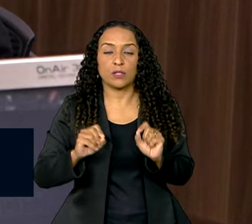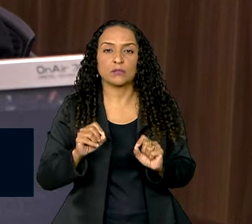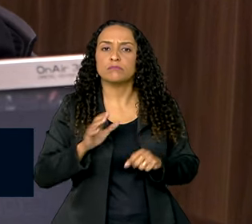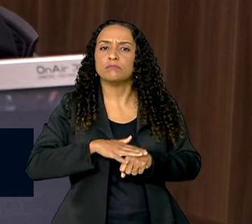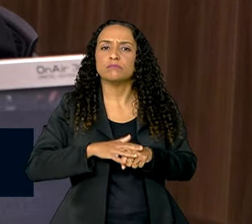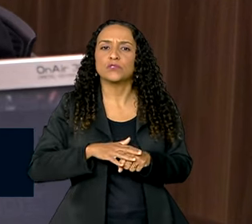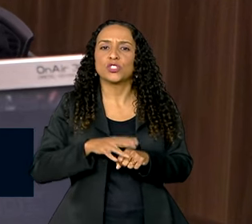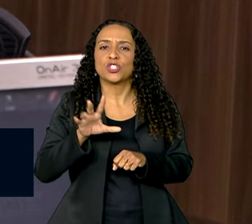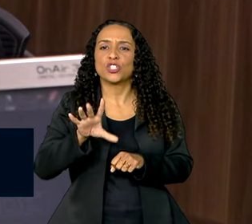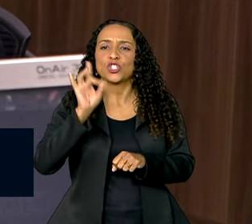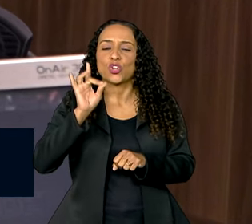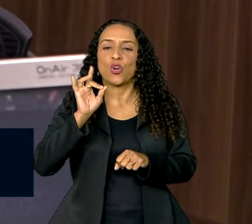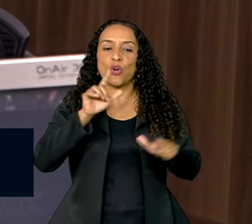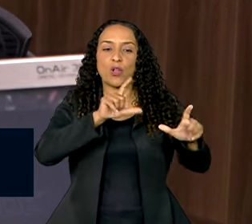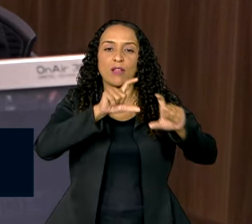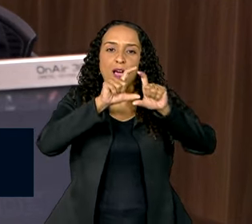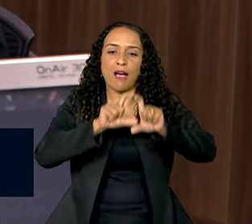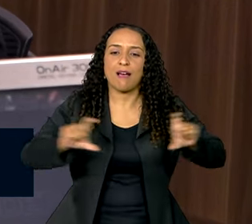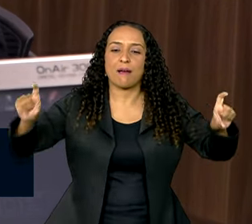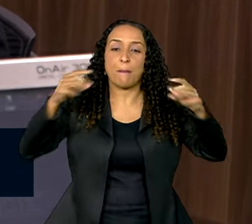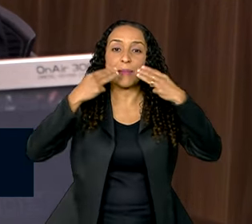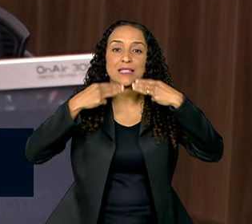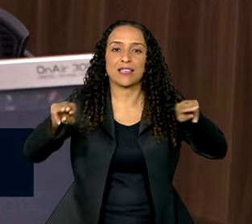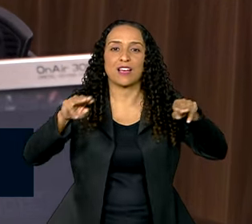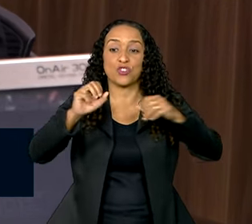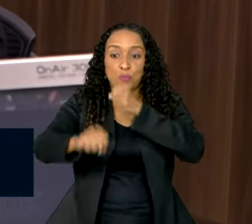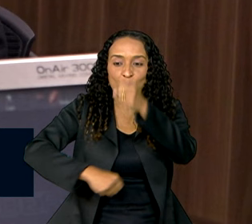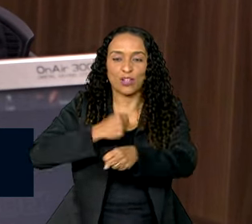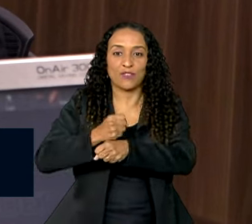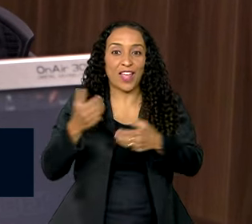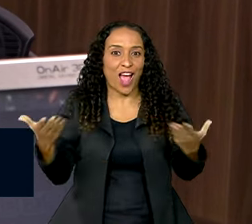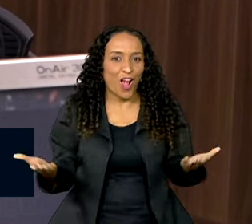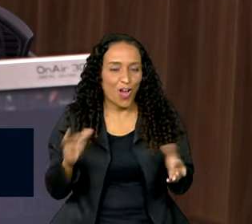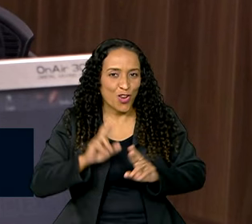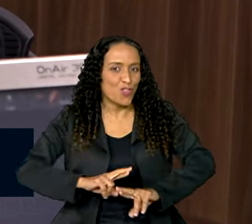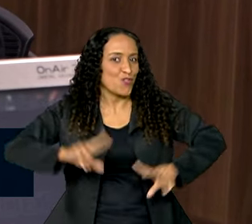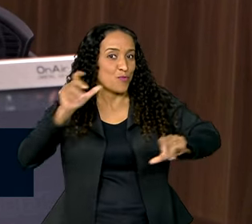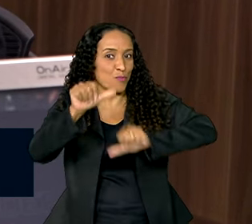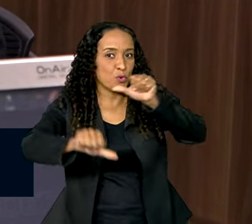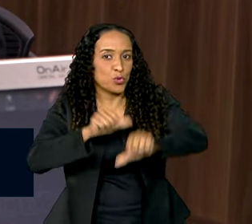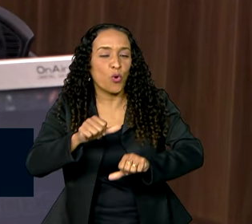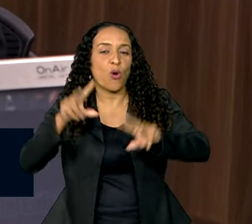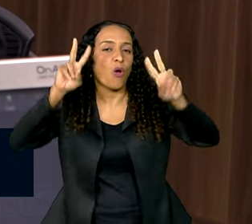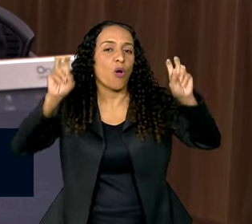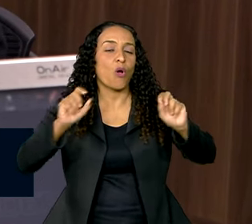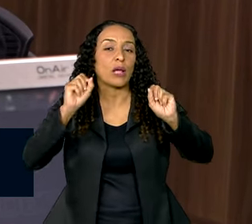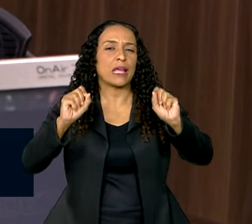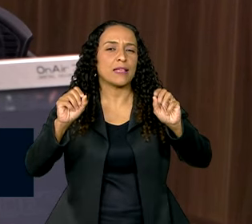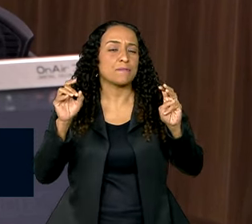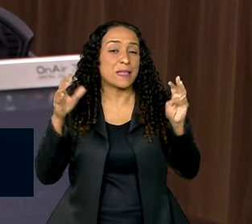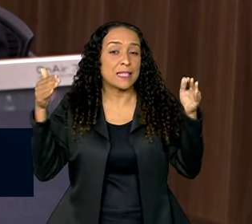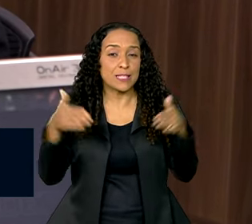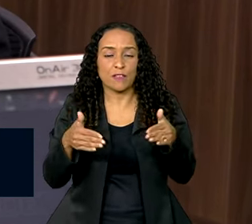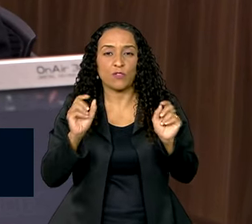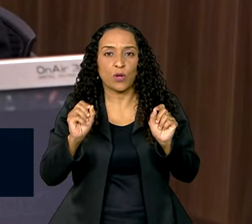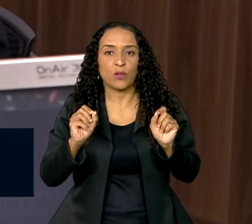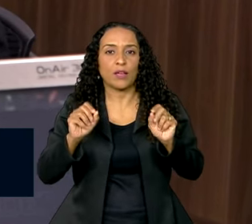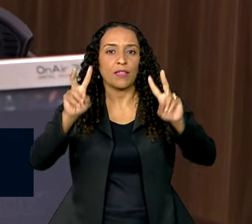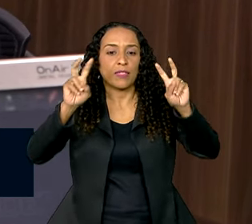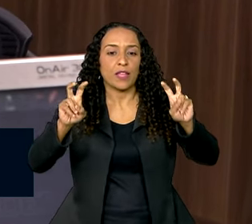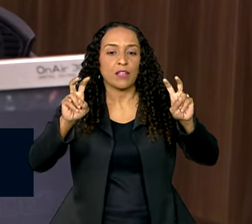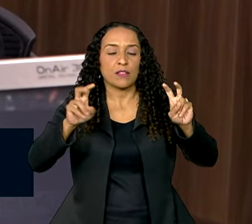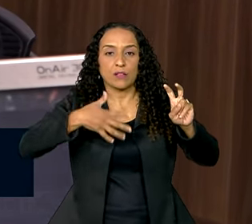escolhe a mensagem para o ano que vem. E esse ano a gente deu uma modificada, né? A gente agora vai tratar de um tema específico, que é o tema